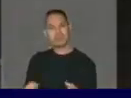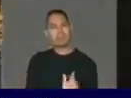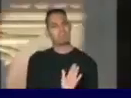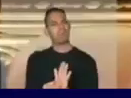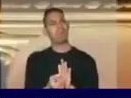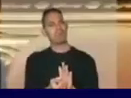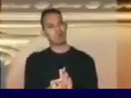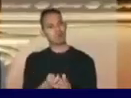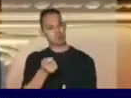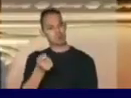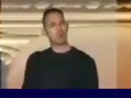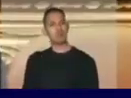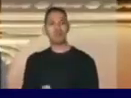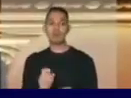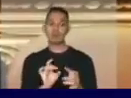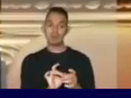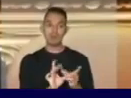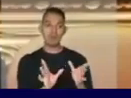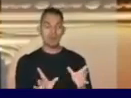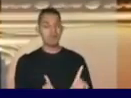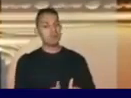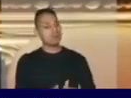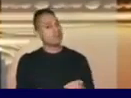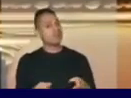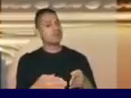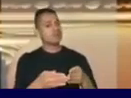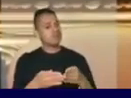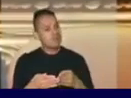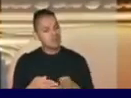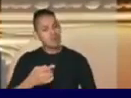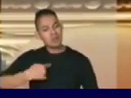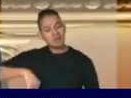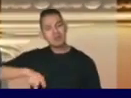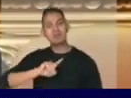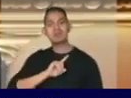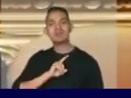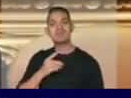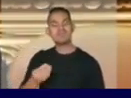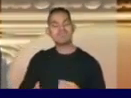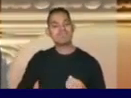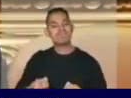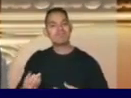contundentes de Vossa Excelência. Eu só peço que nós possamos